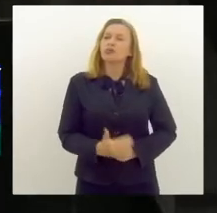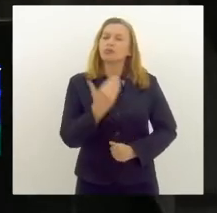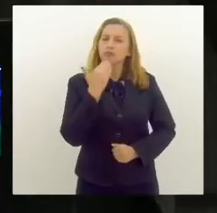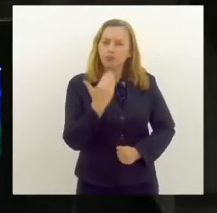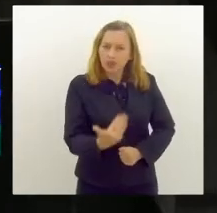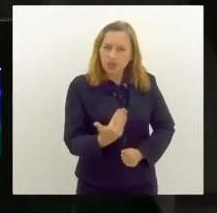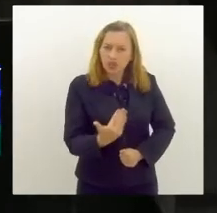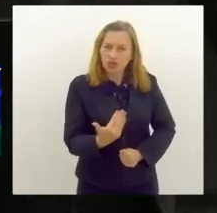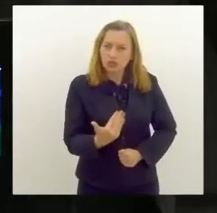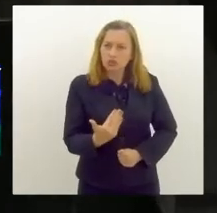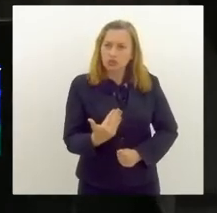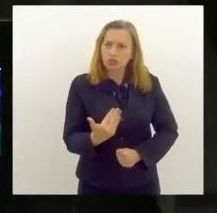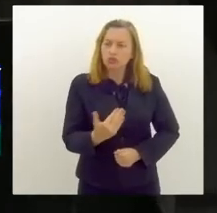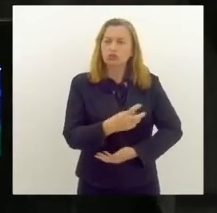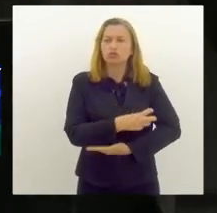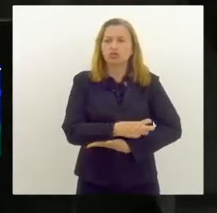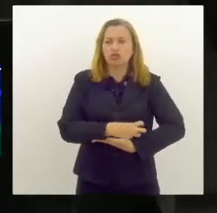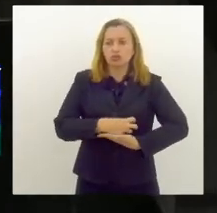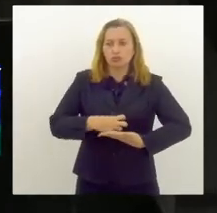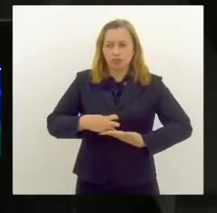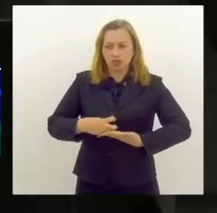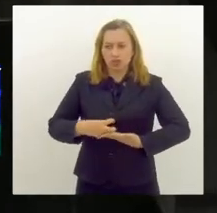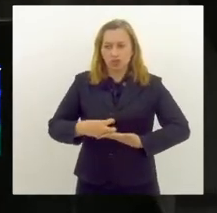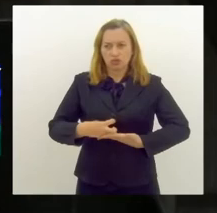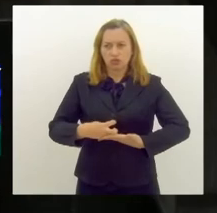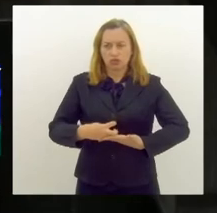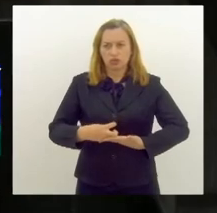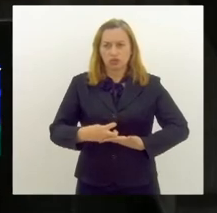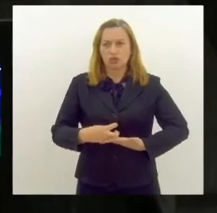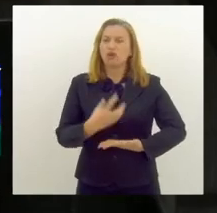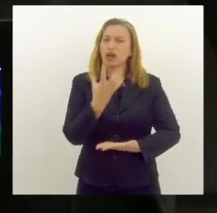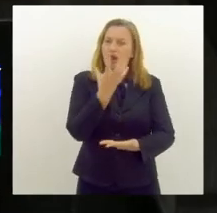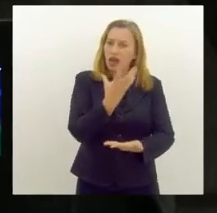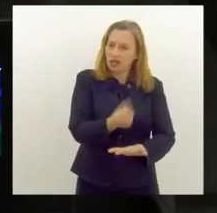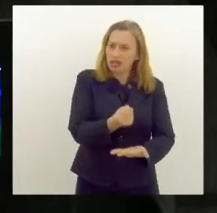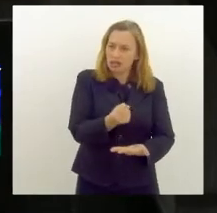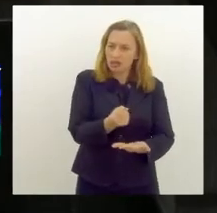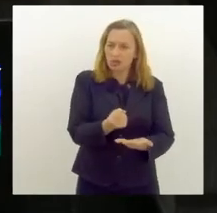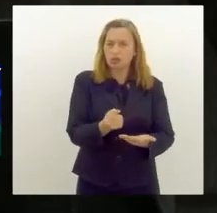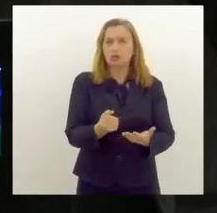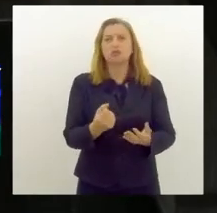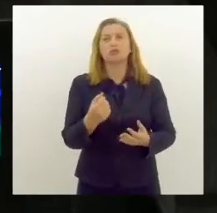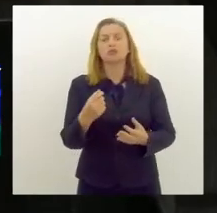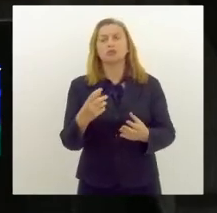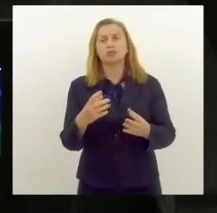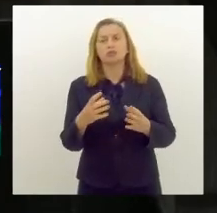pedido de impeachment foi acatado pelo parlamento.